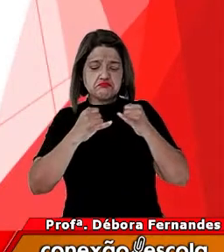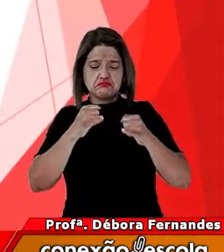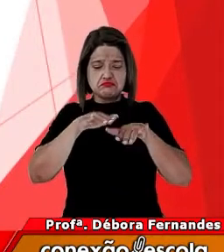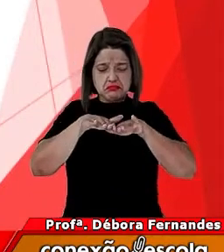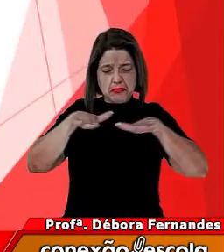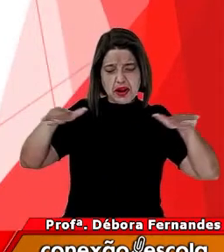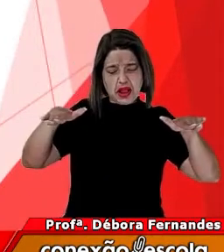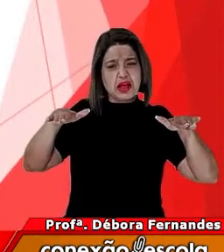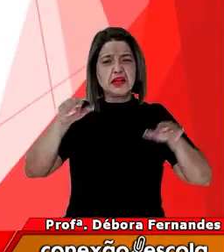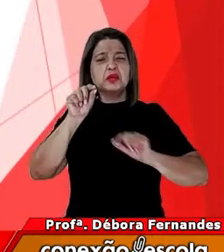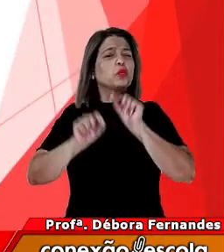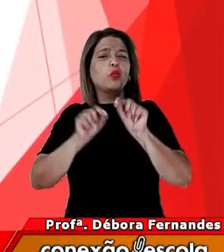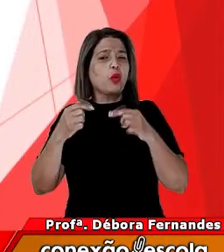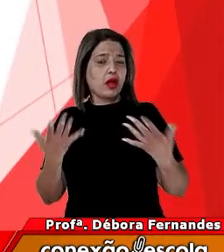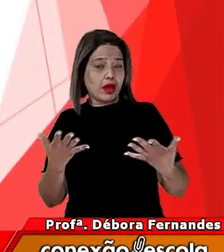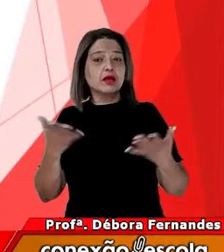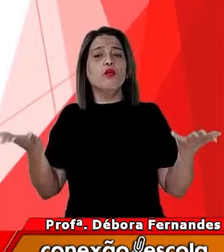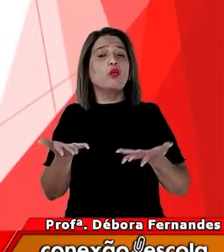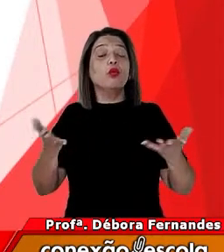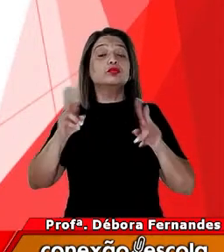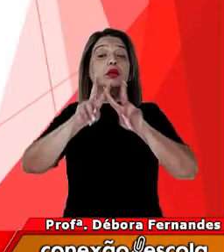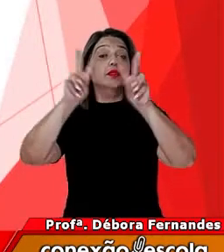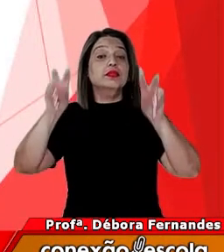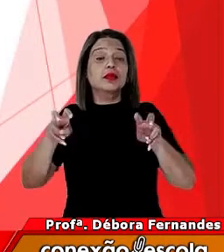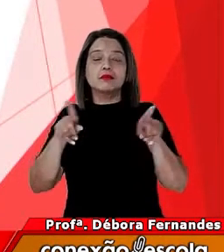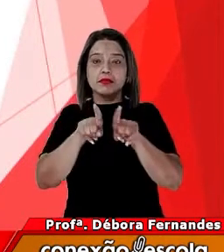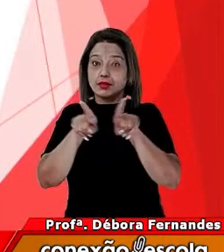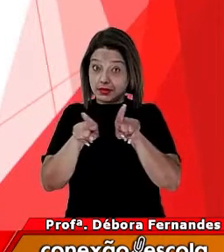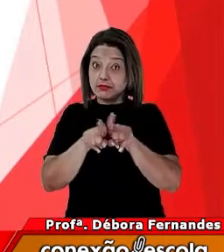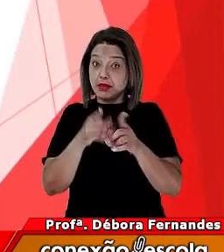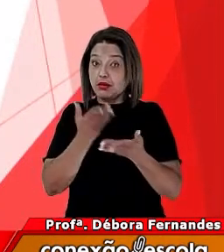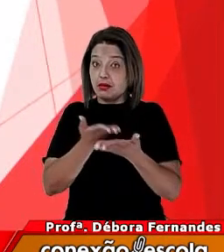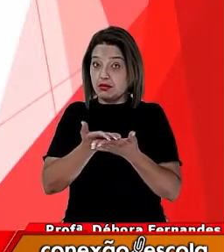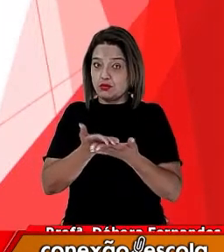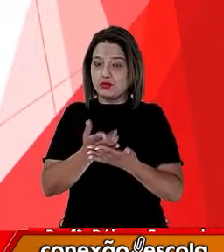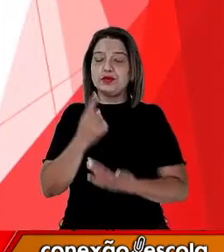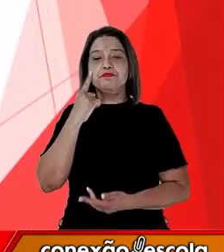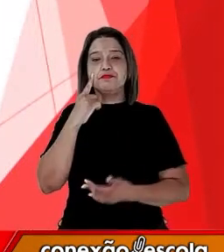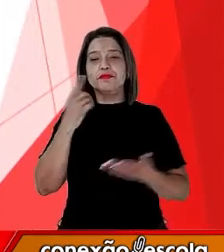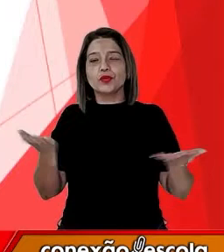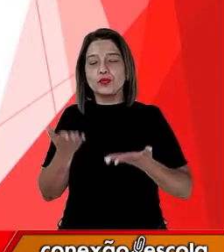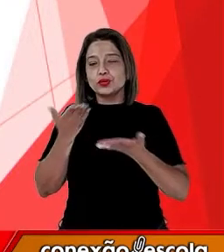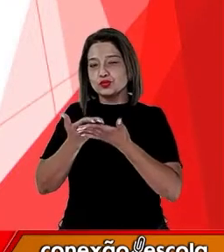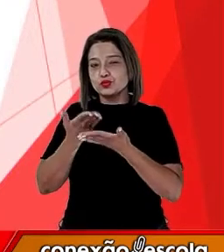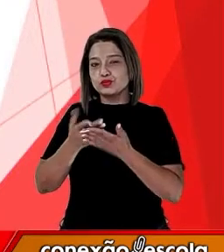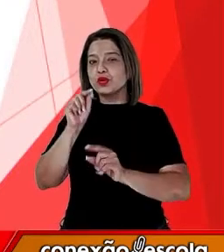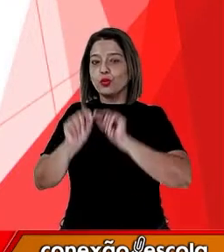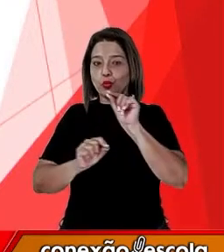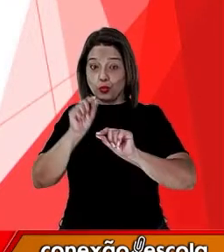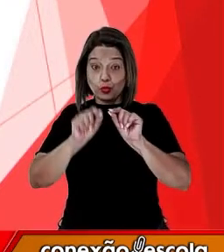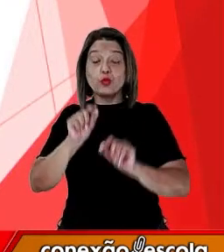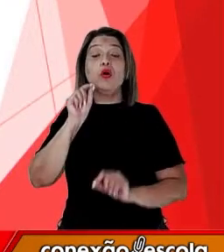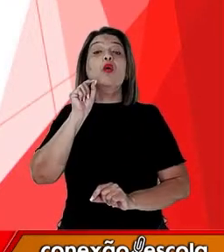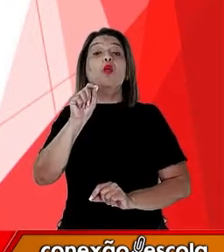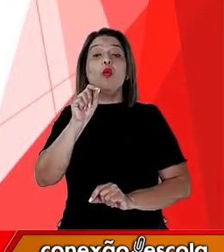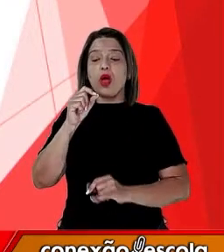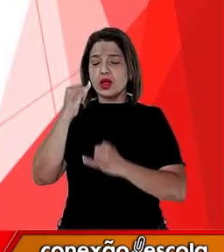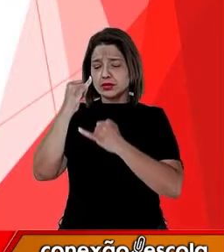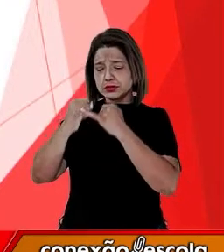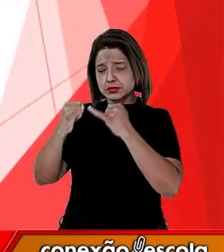quais serão os nossos temas da aula de hoje? Então, nós vamos estudar o que é